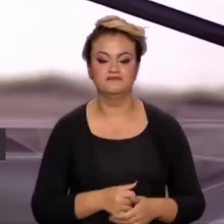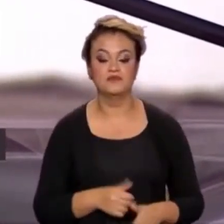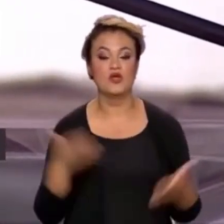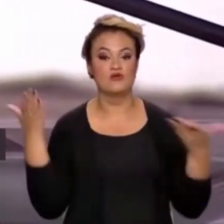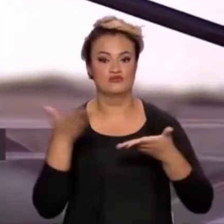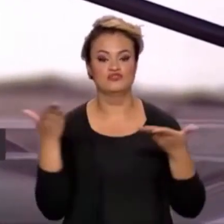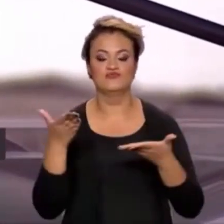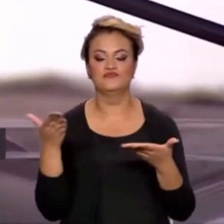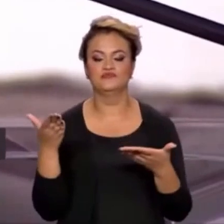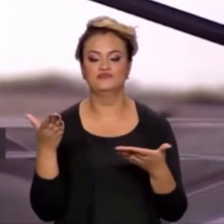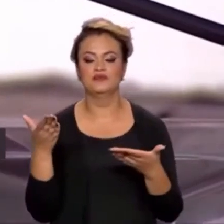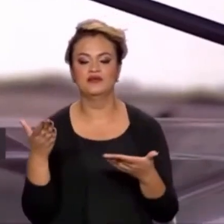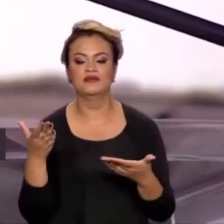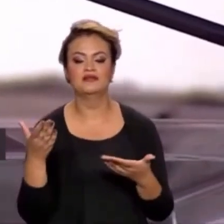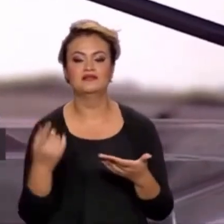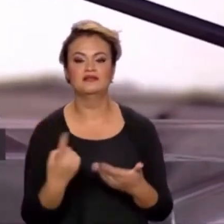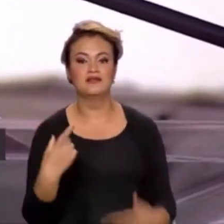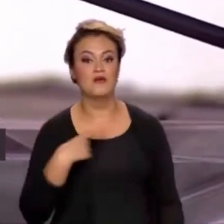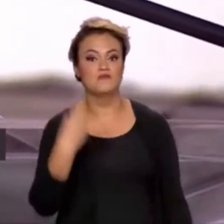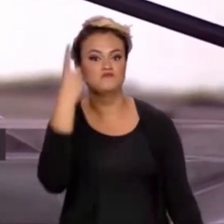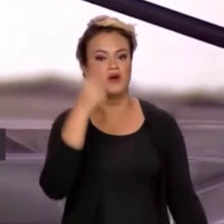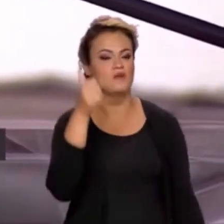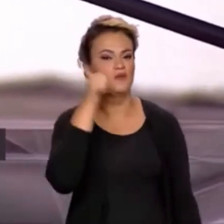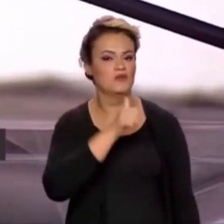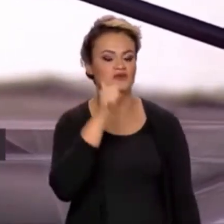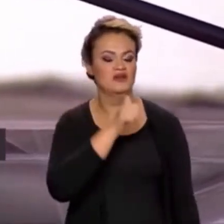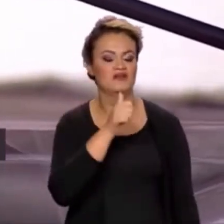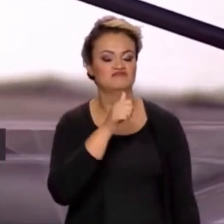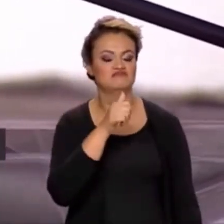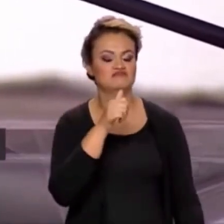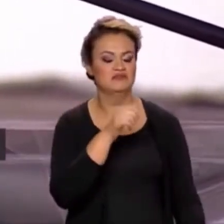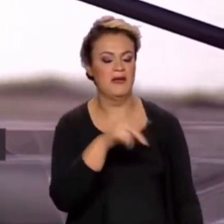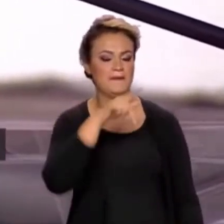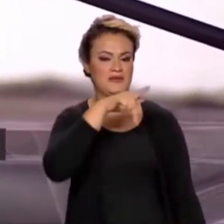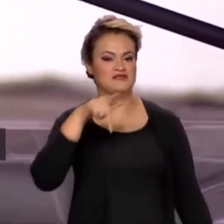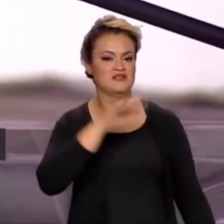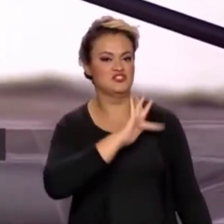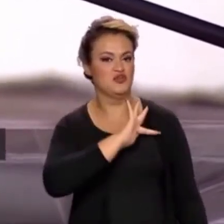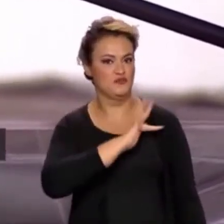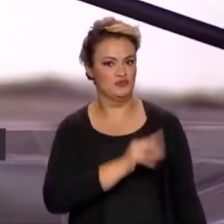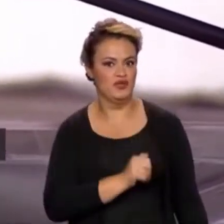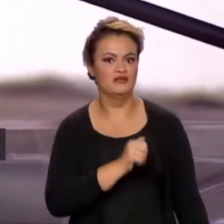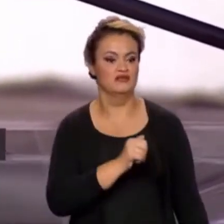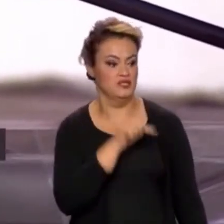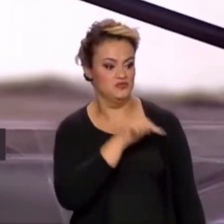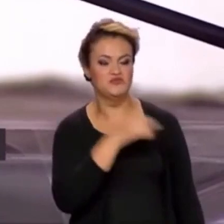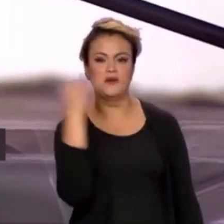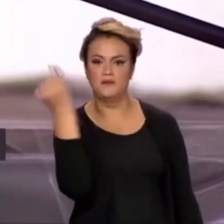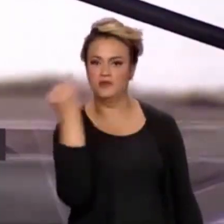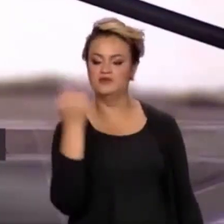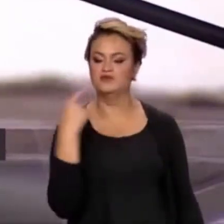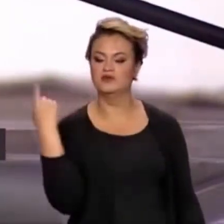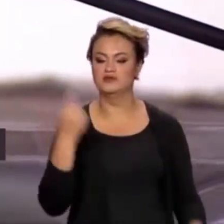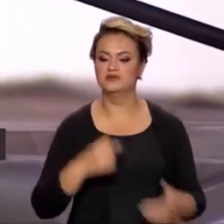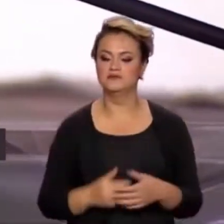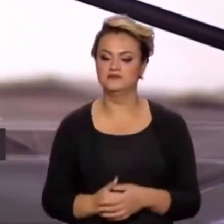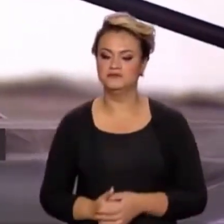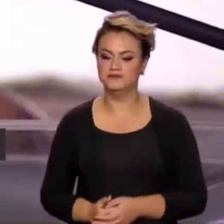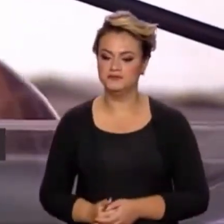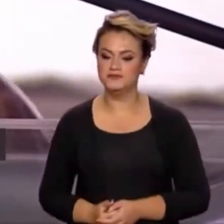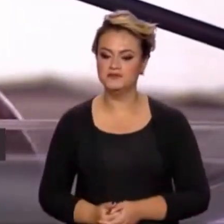Hoje, nós temos uma mulher indígena à frente da FUNAI. E isso é uma conquista muito importante para nós.